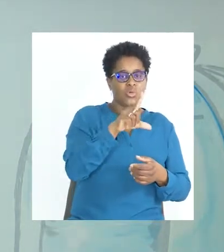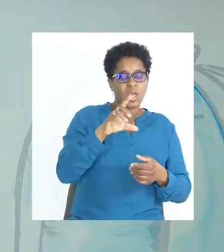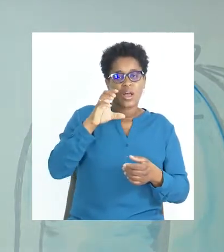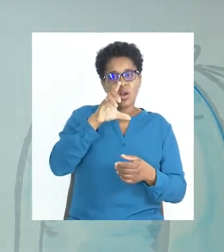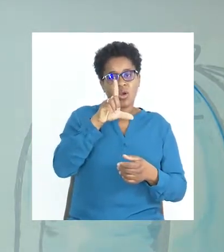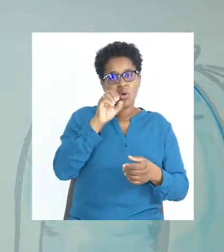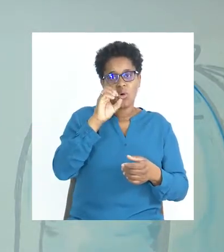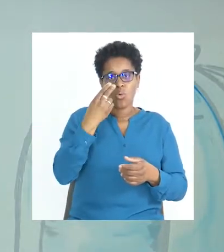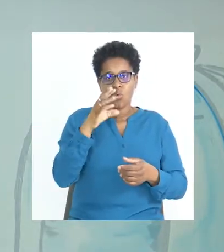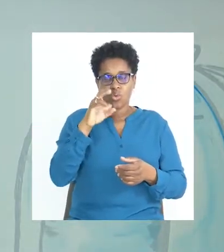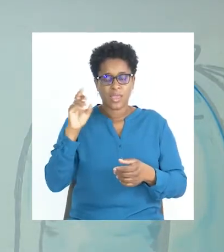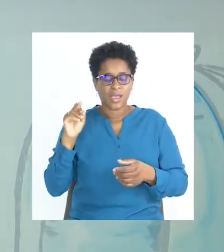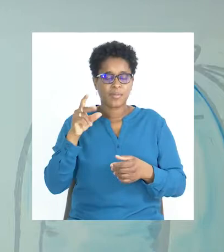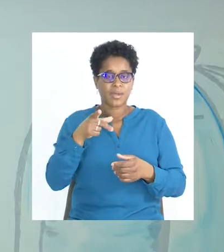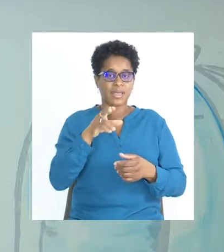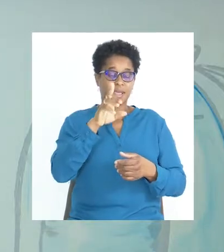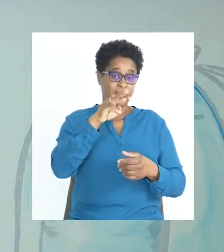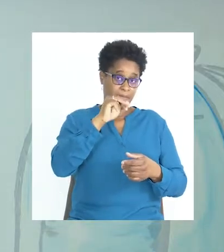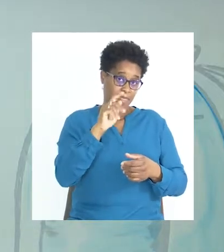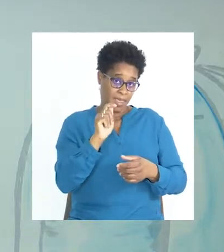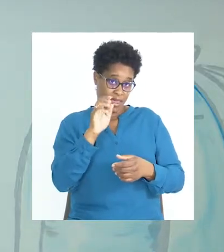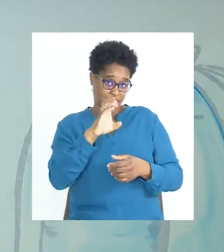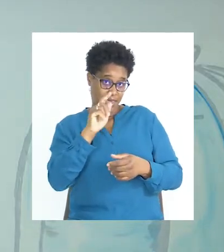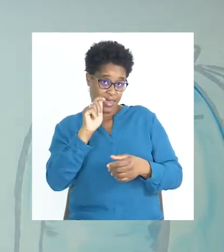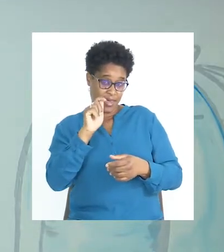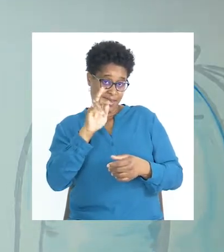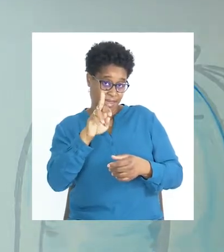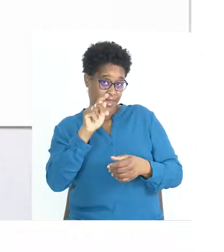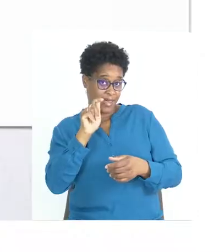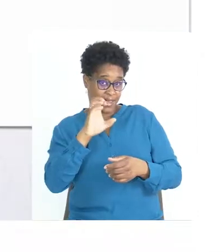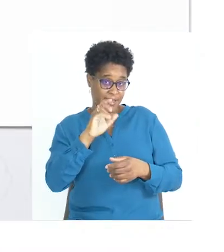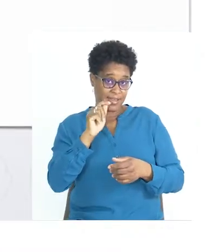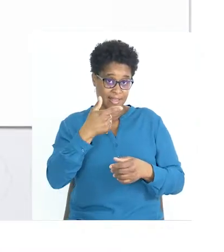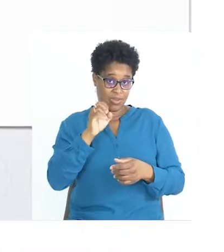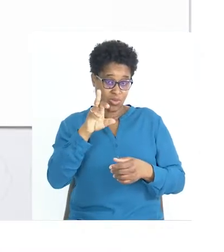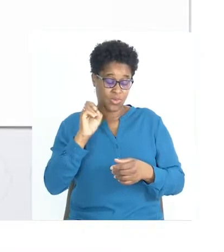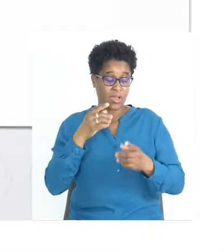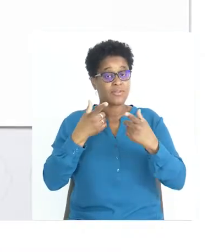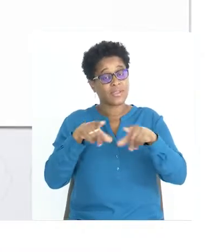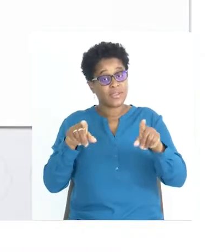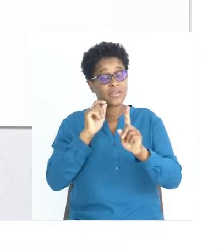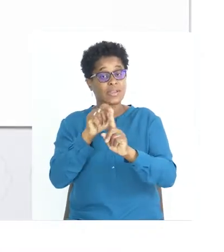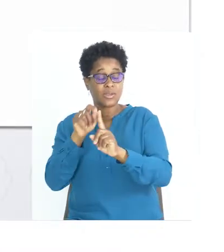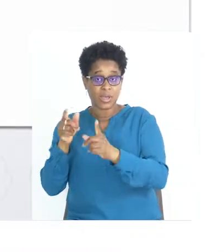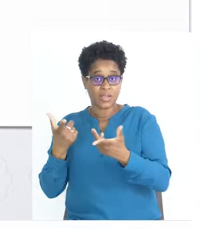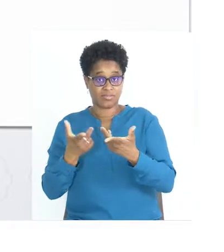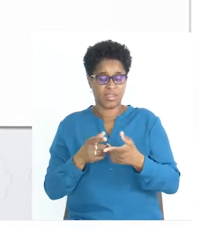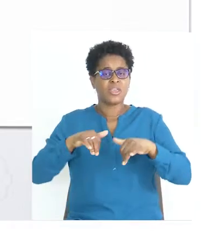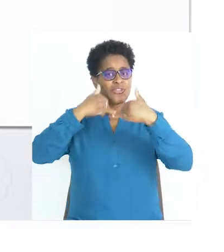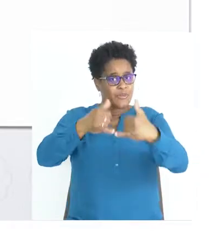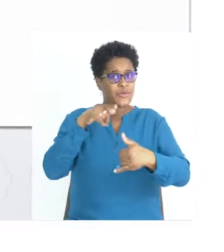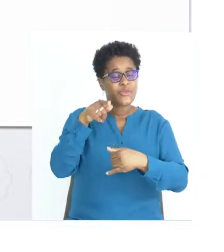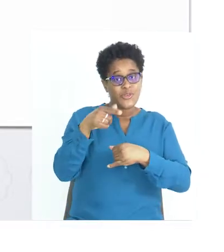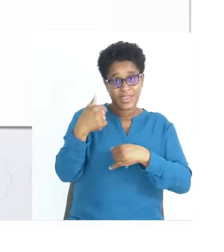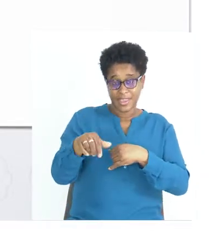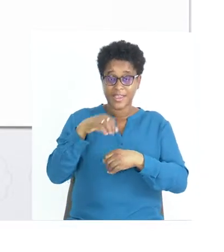receptora. Modificação da linguagem, mas igual, está bem? Depois vais ter que trabalhar as